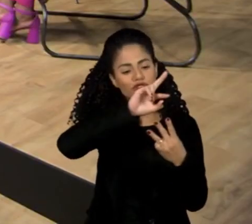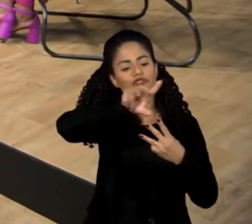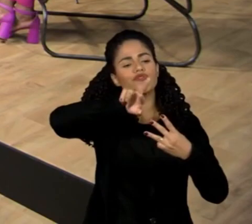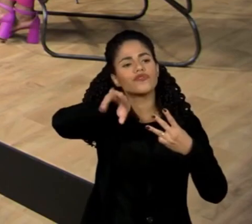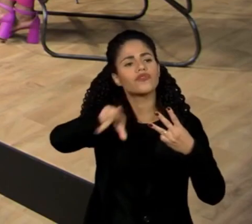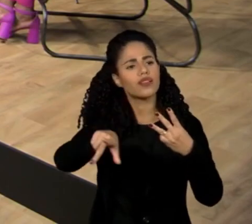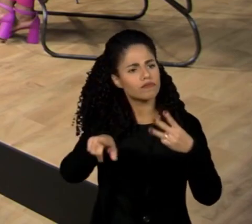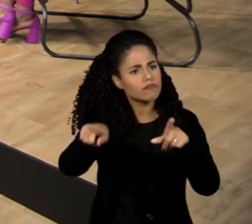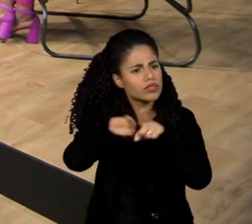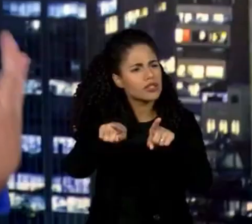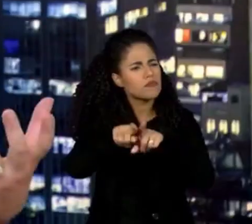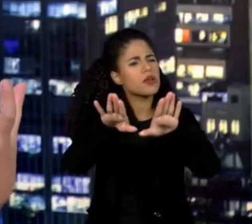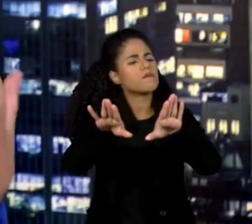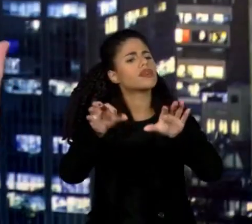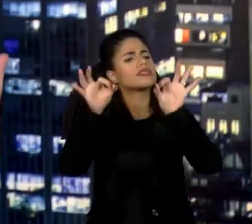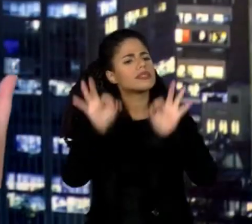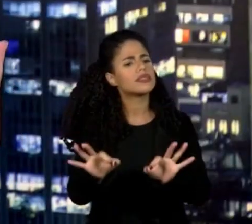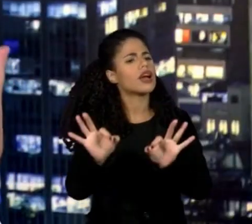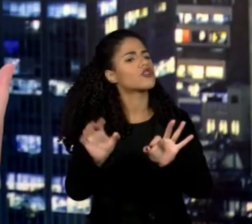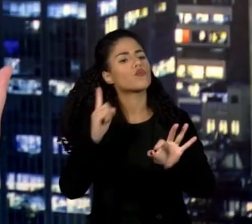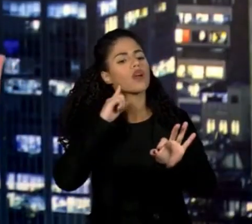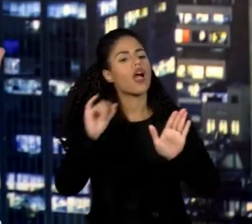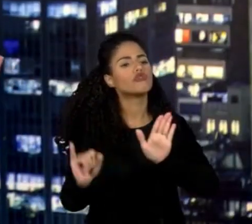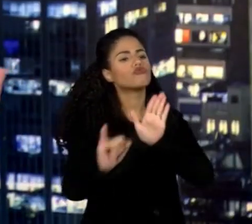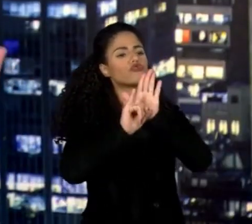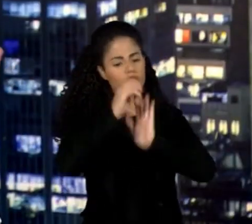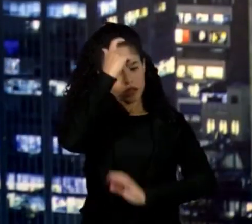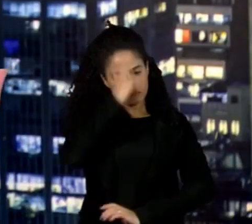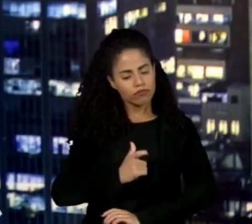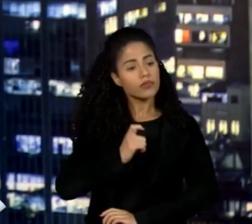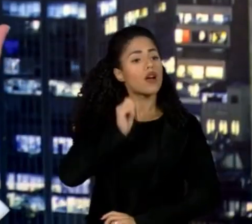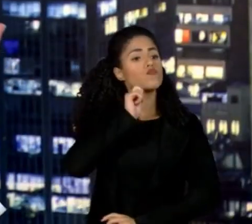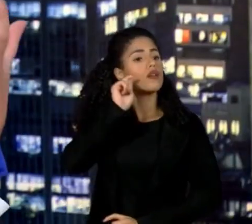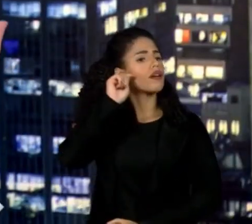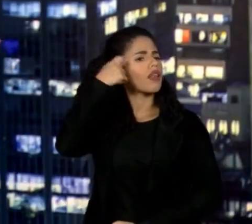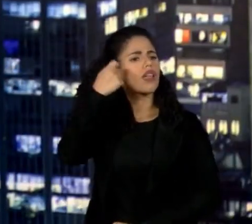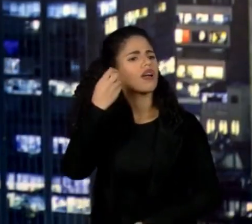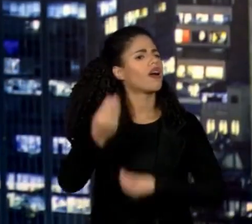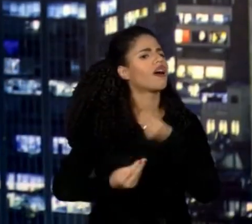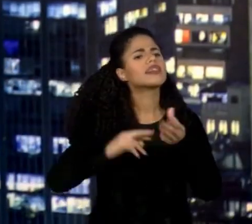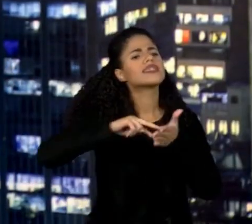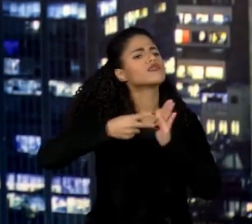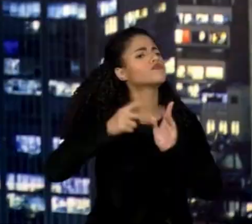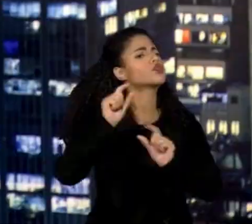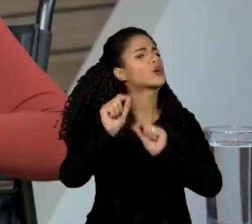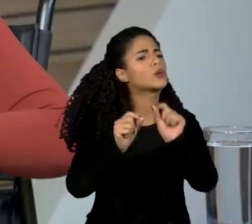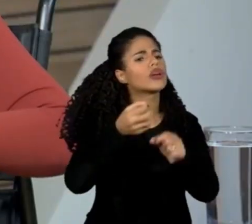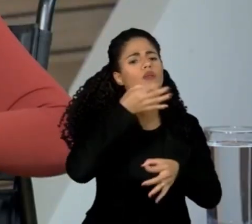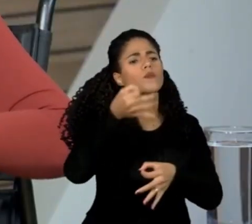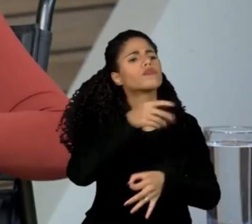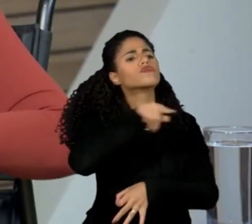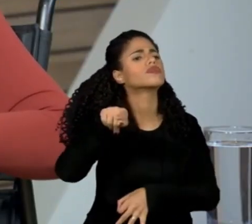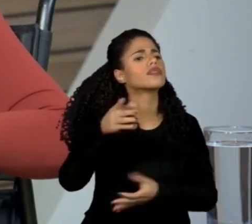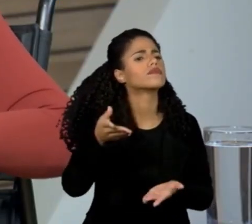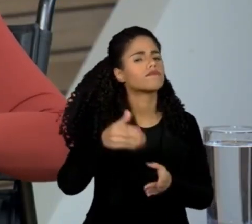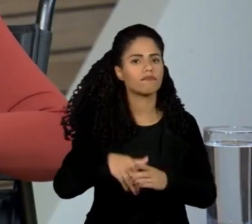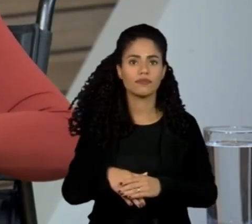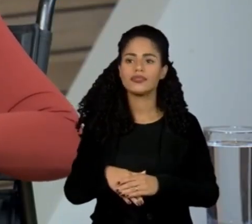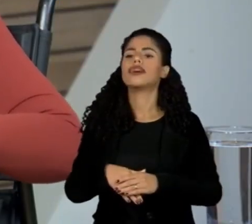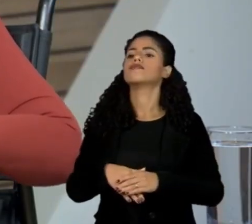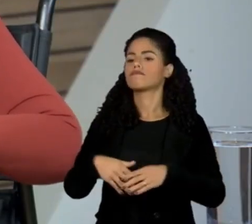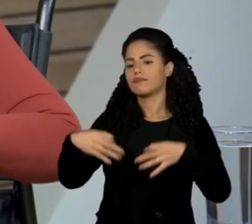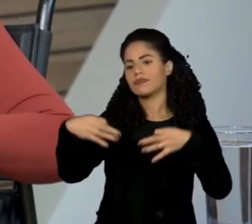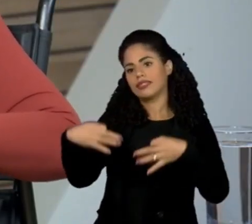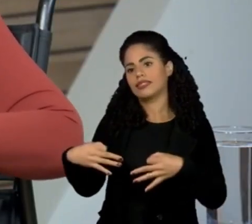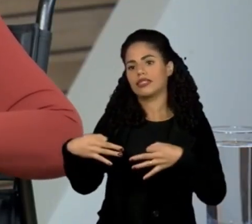uma questão também o reconhecimento da identidade Negra acho que vale a pena colocar aqui o que que isso significa eu diria que é